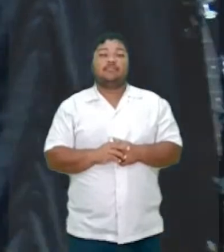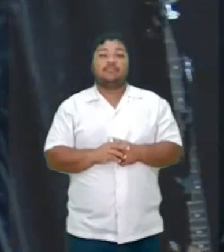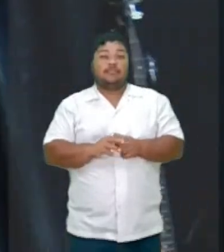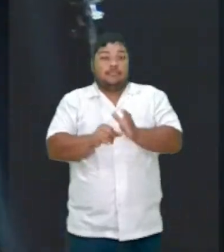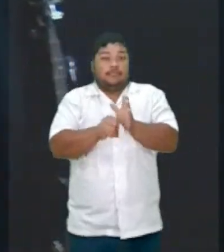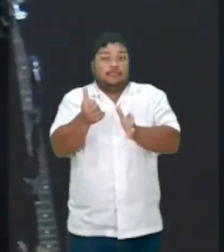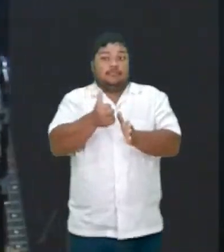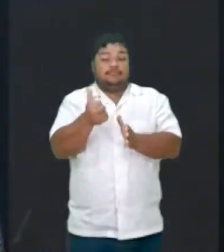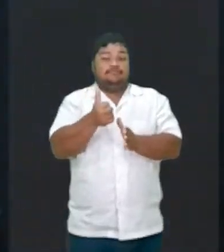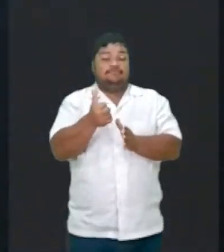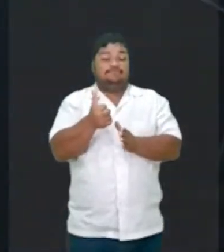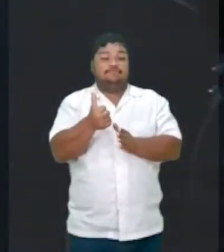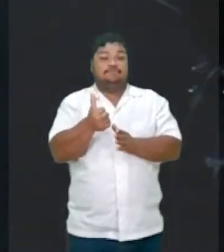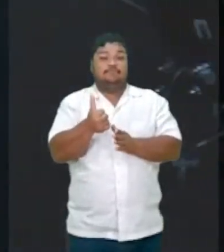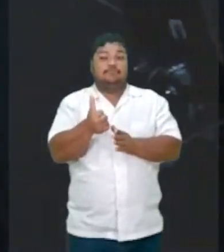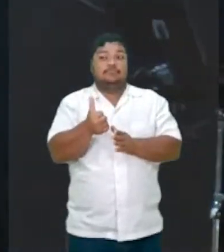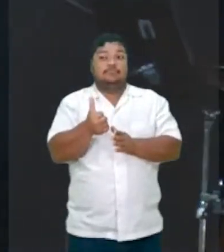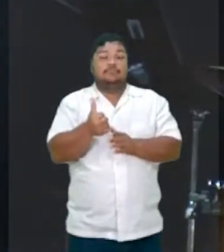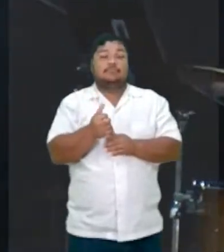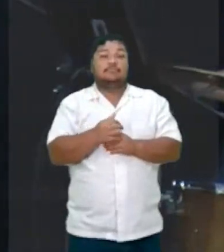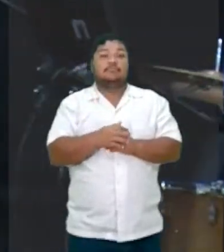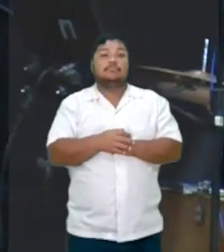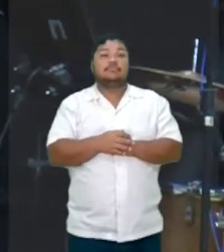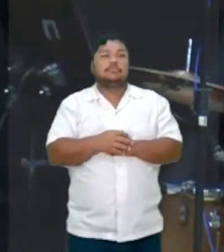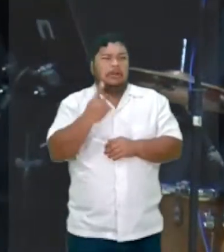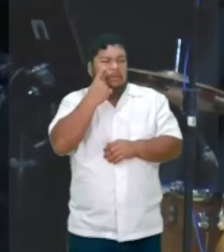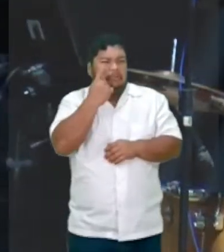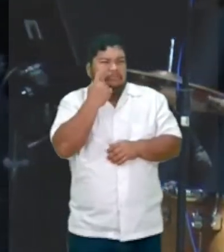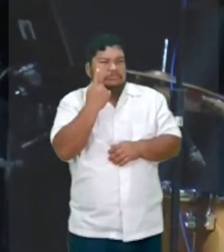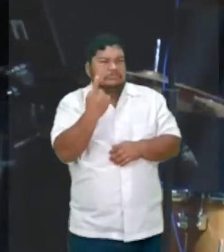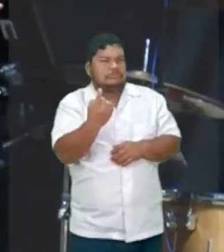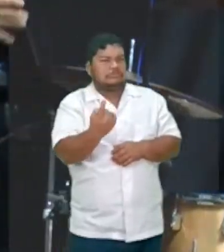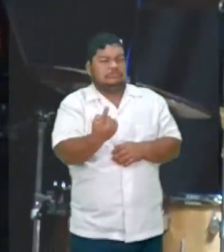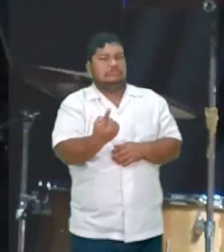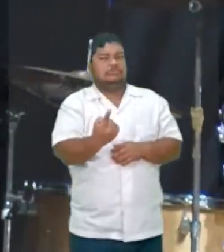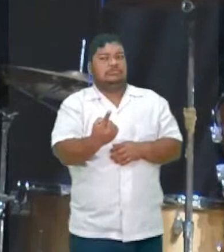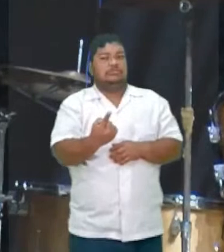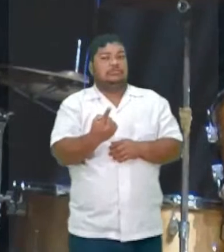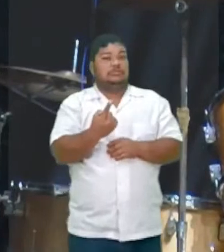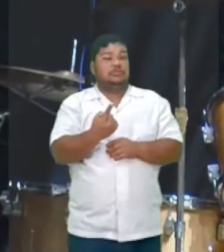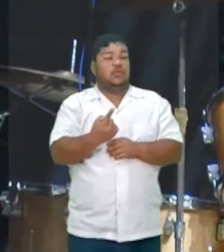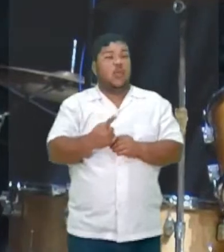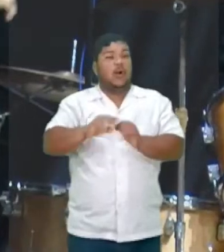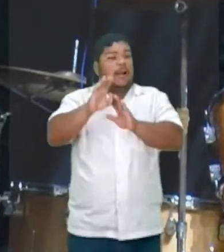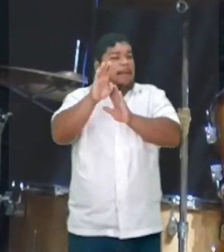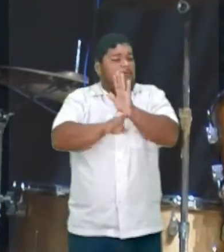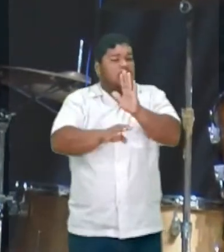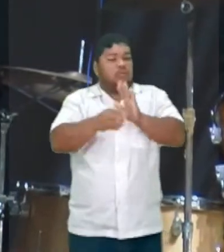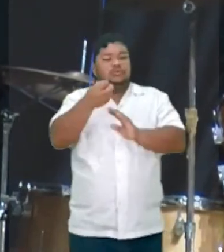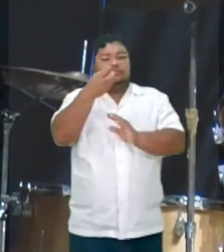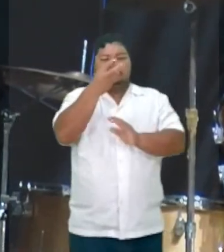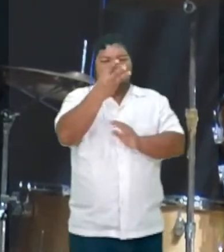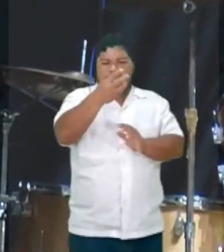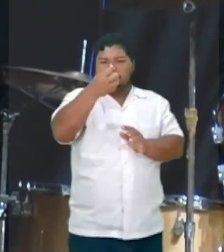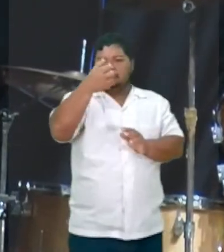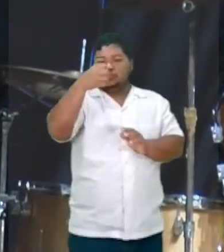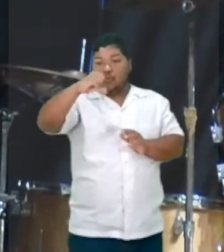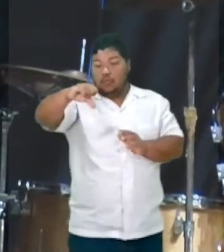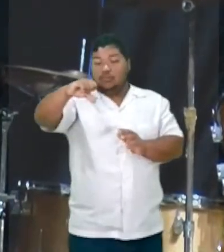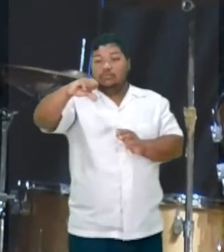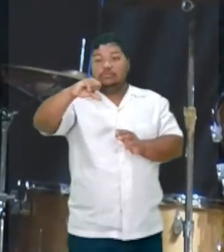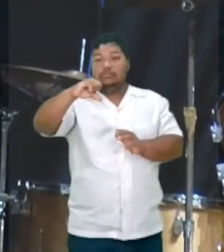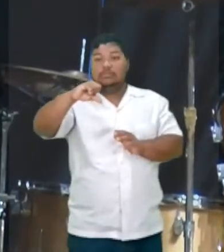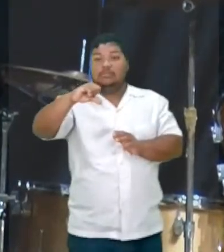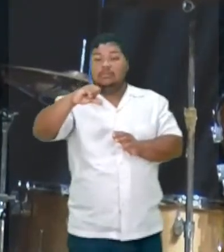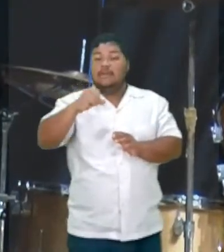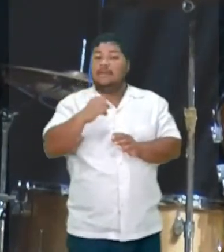Primeiro, eu acho muito interessante que no capítulo 39, ele conta um episódio que é